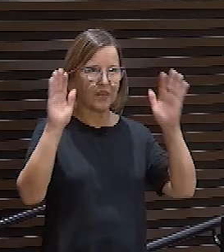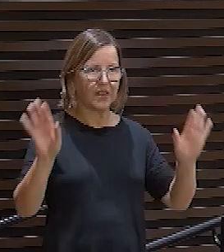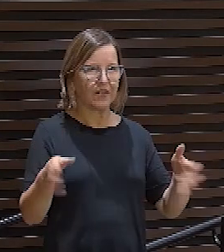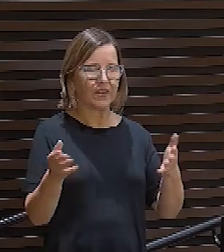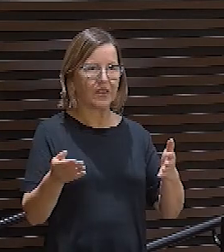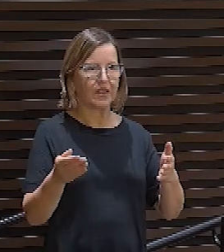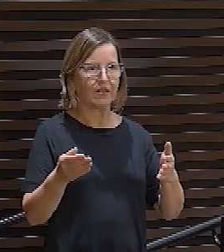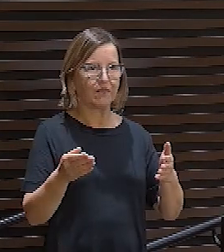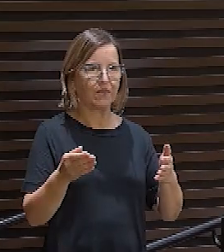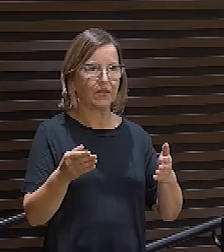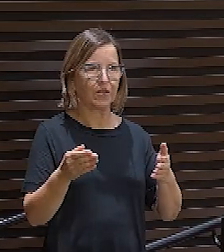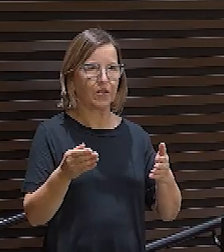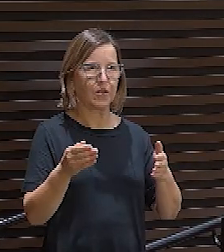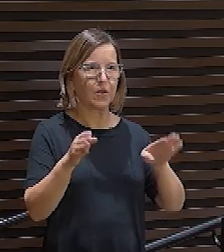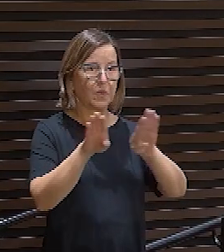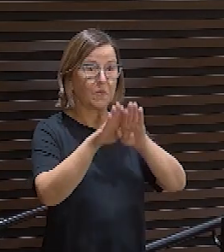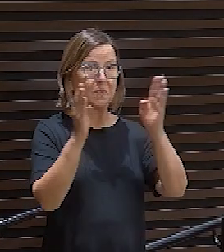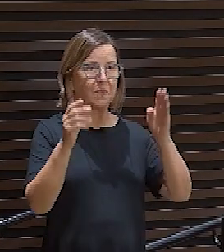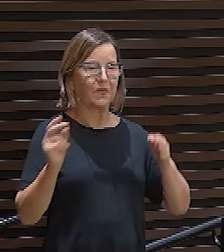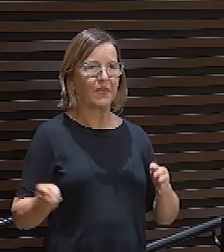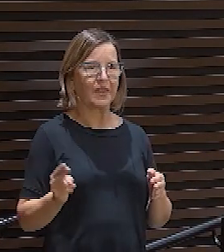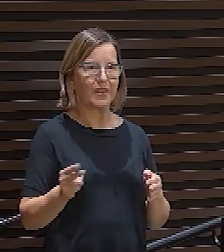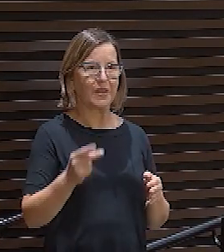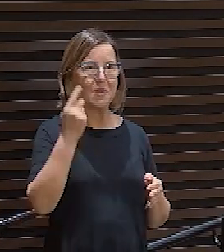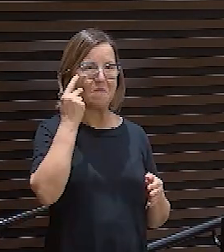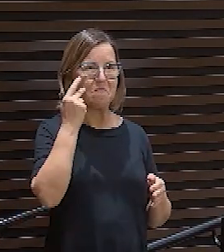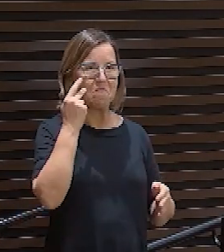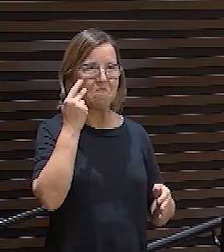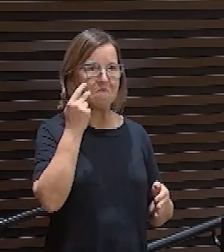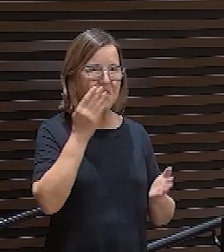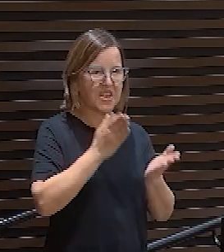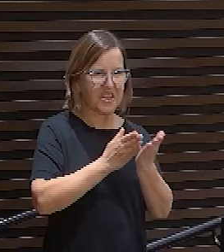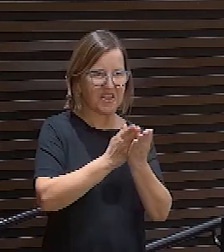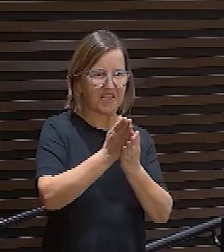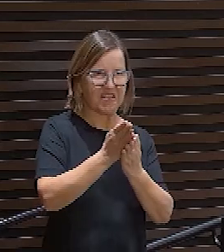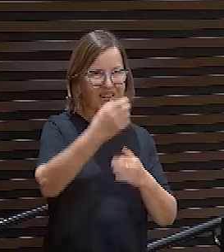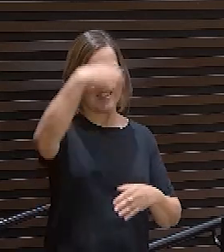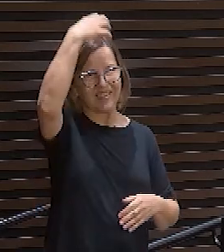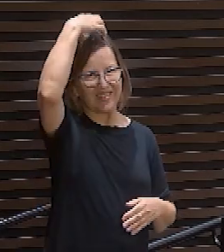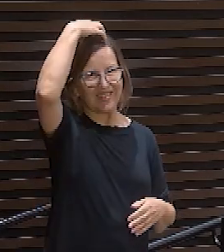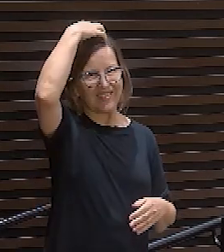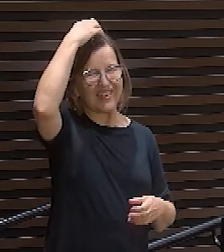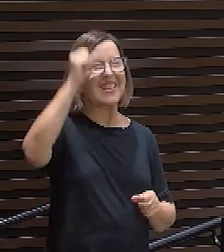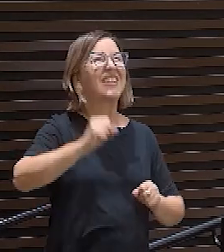portais eternos, para que entre o Rei da Glória.